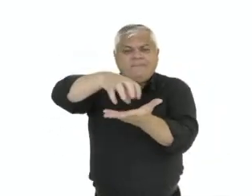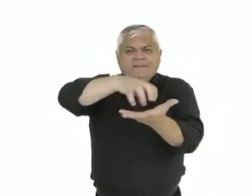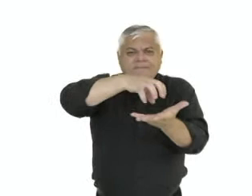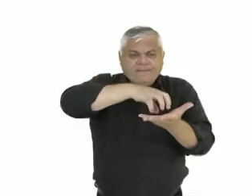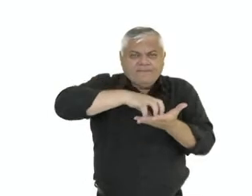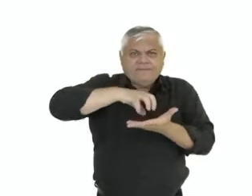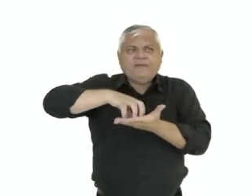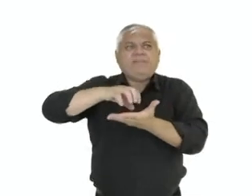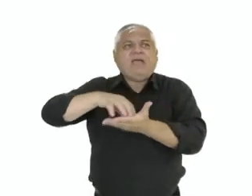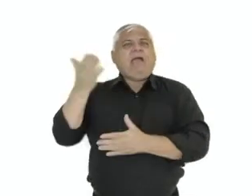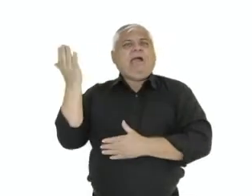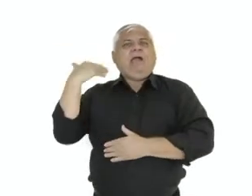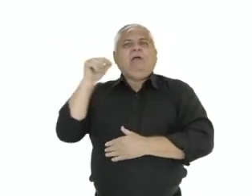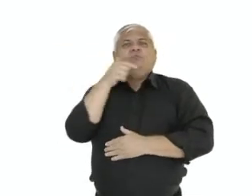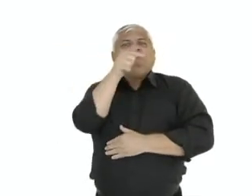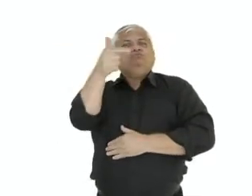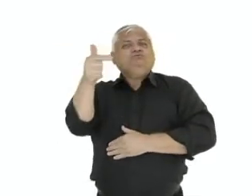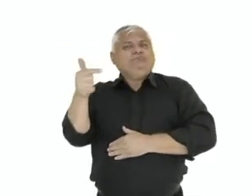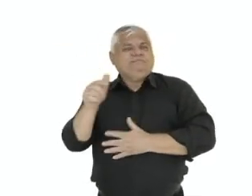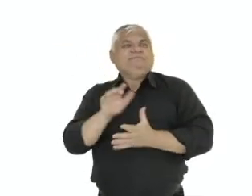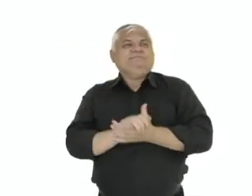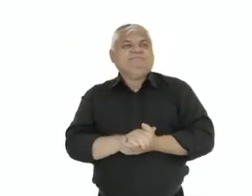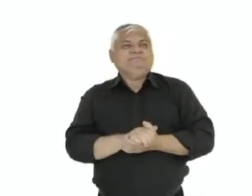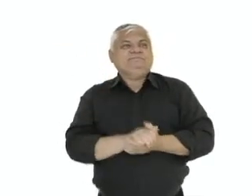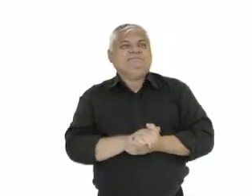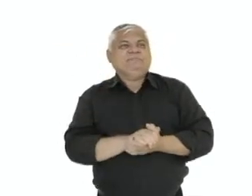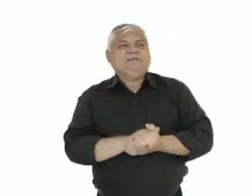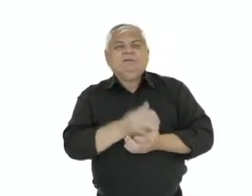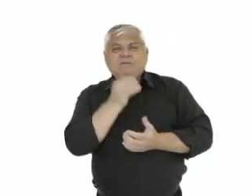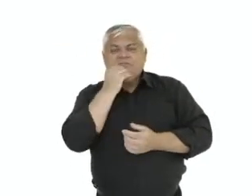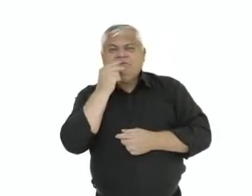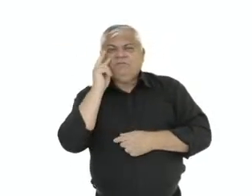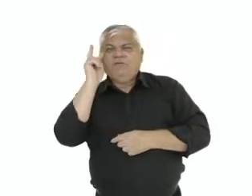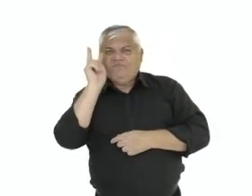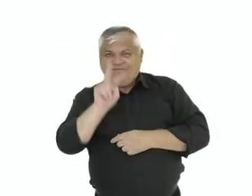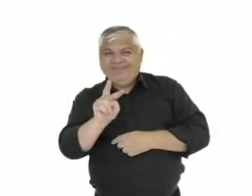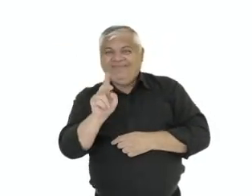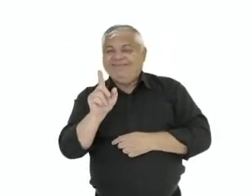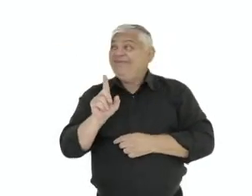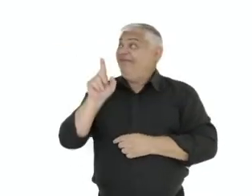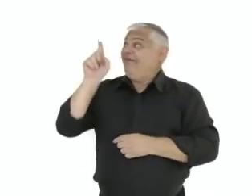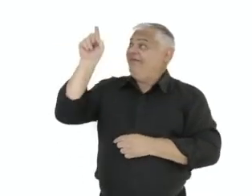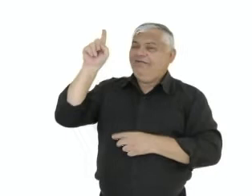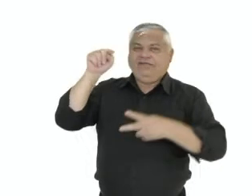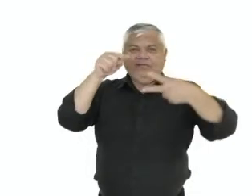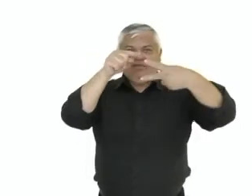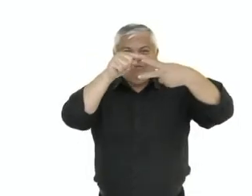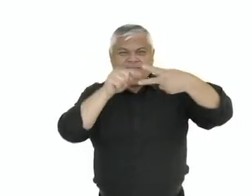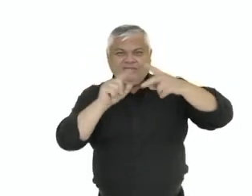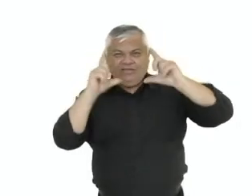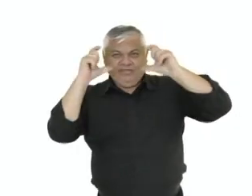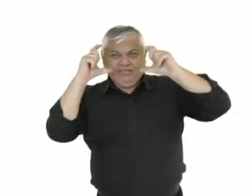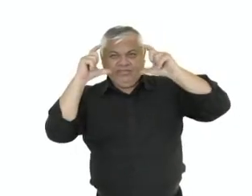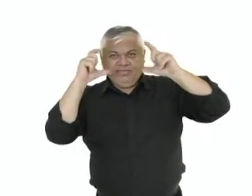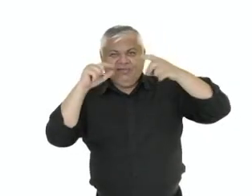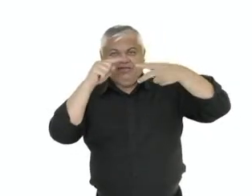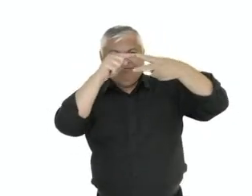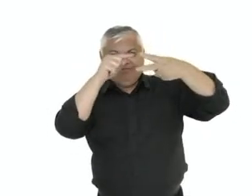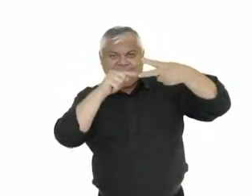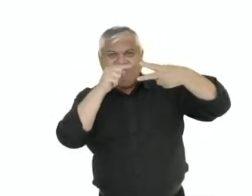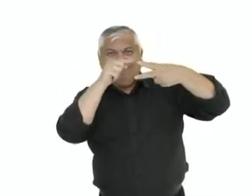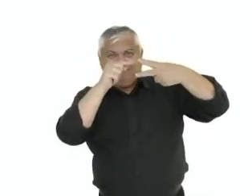áreas que não eram ocupadas. E aí, quando a gente olha para essas duas imagens, a superior